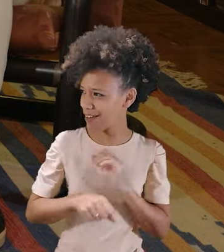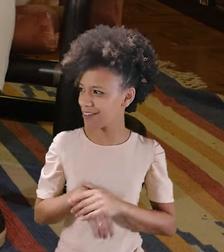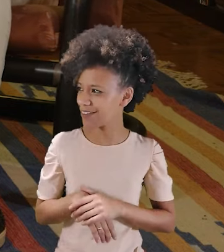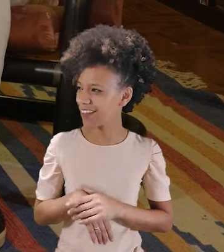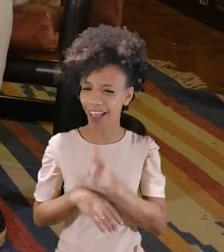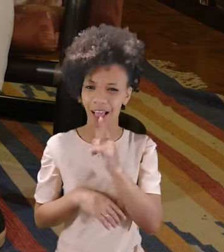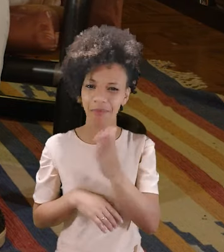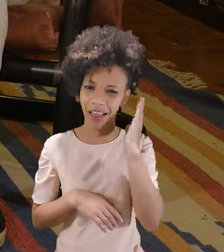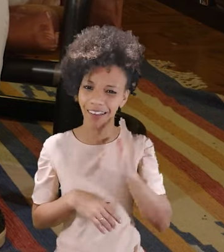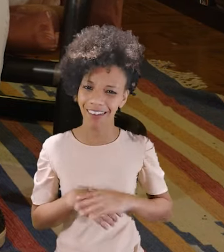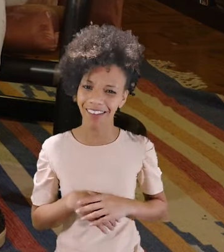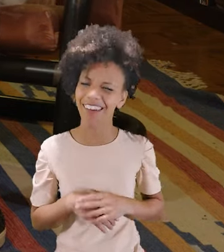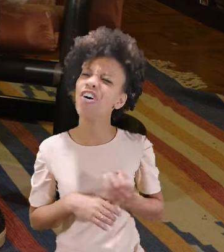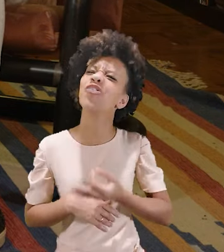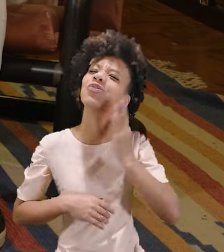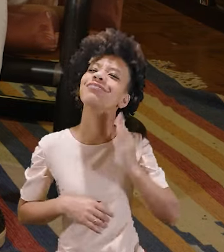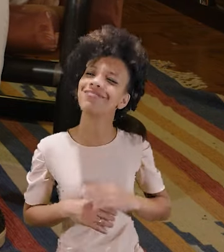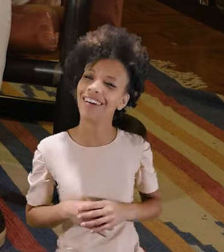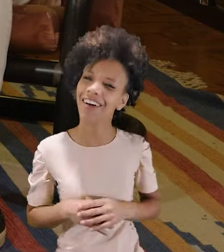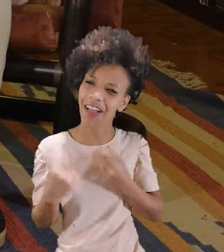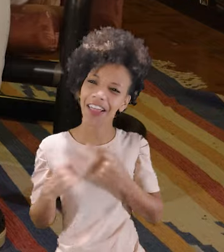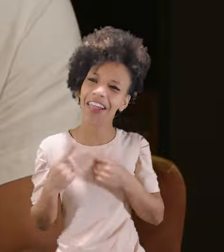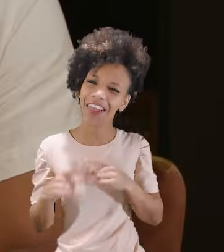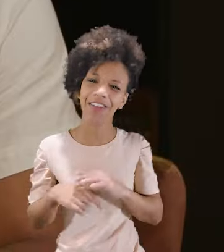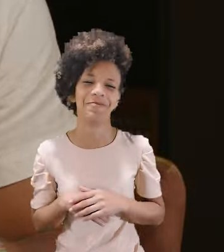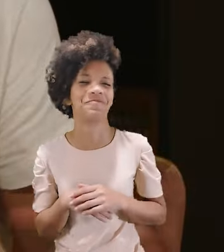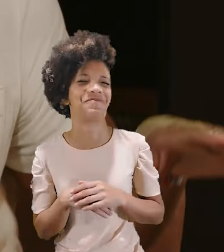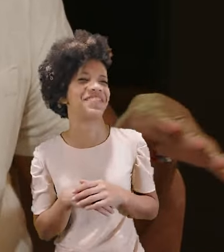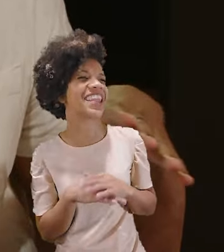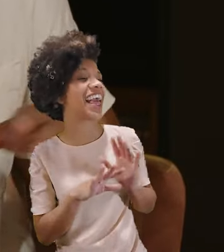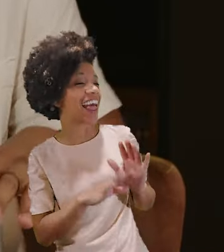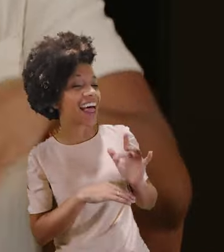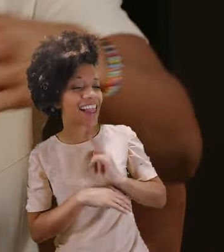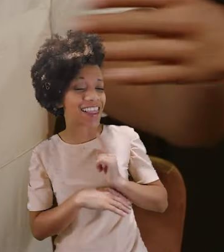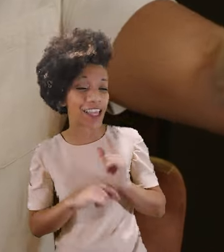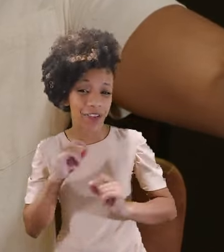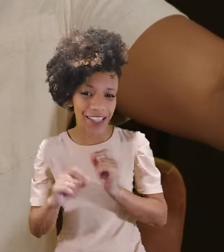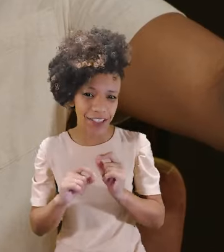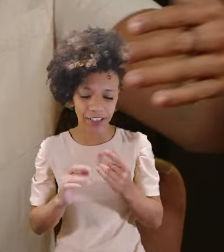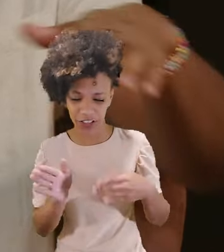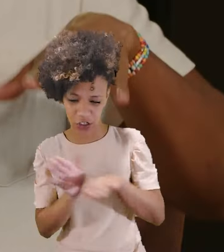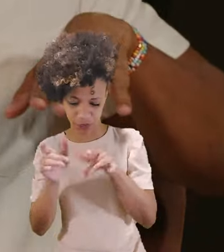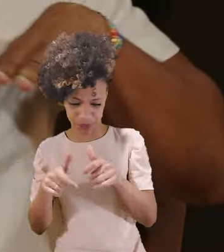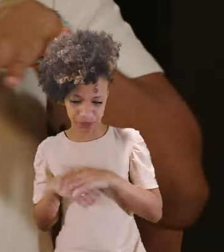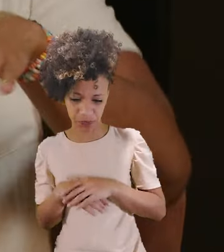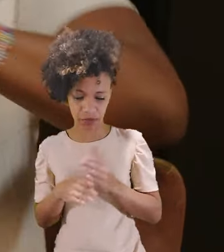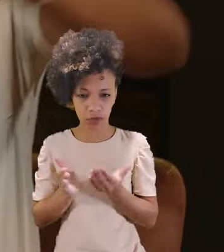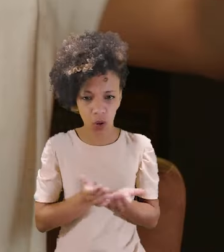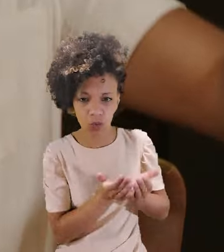minha boca usam zoando Então você chega tem um compartimento assim